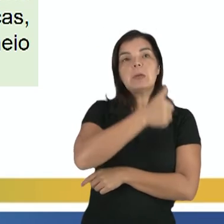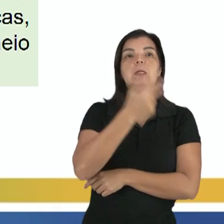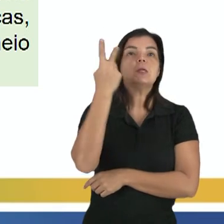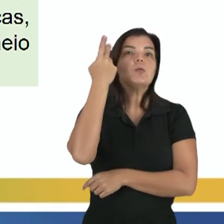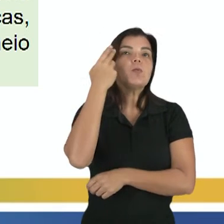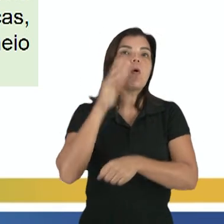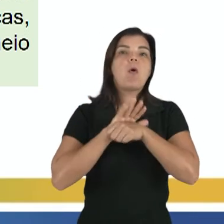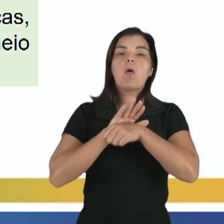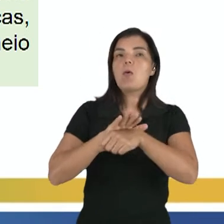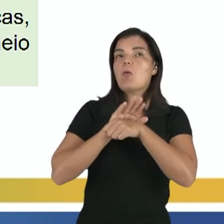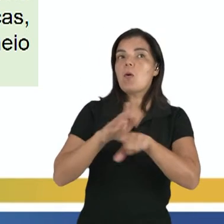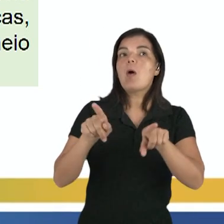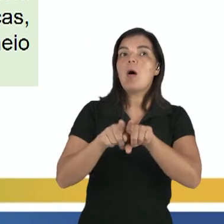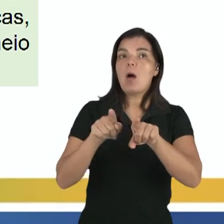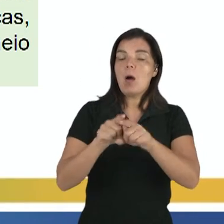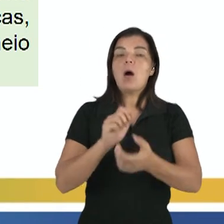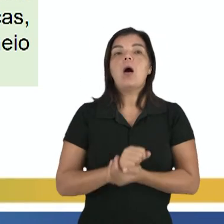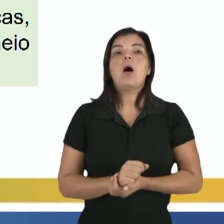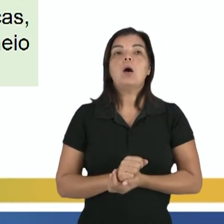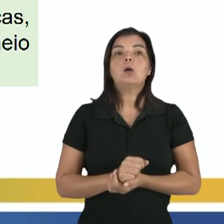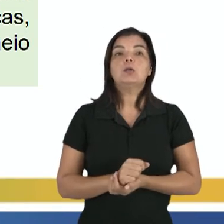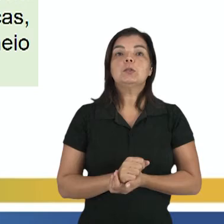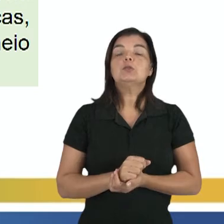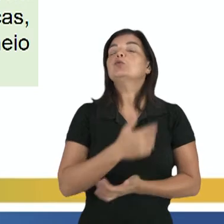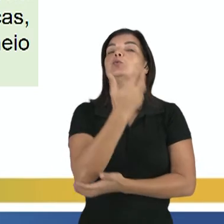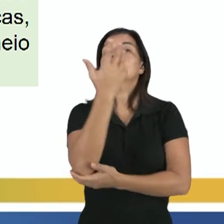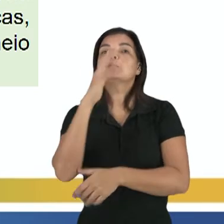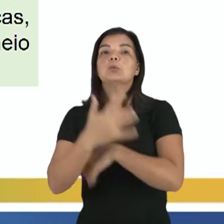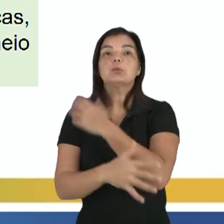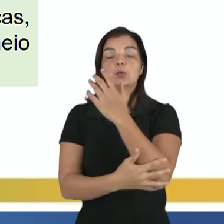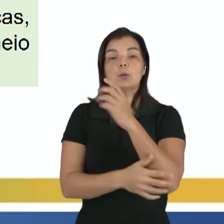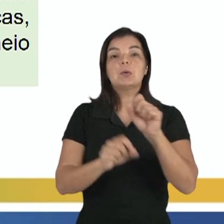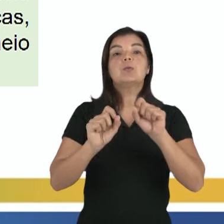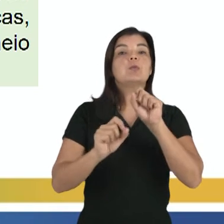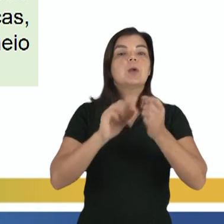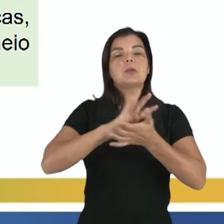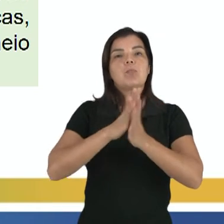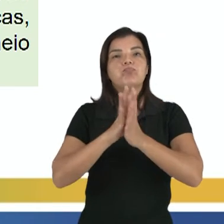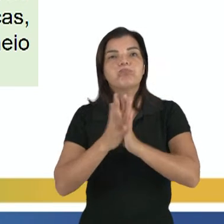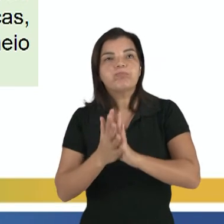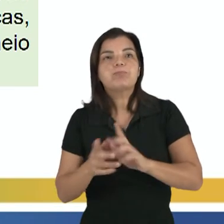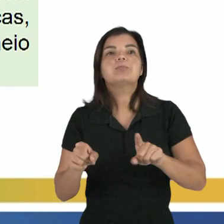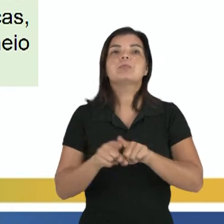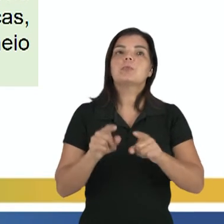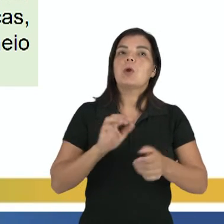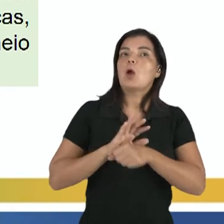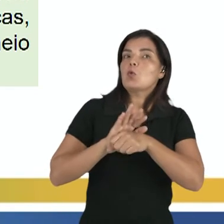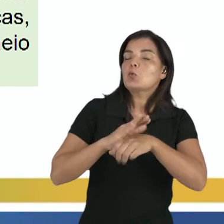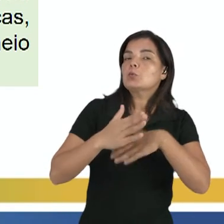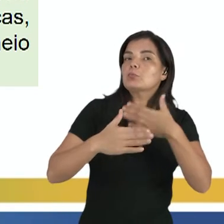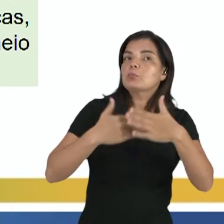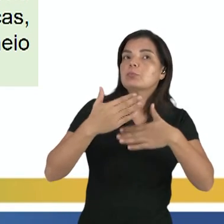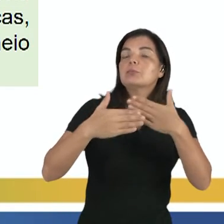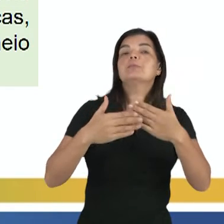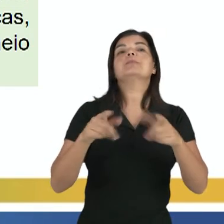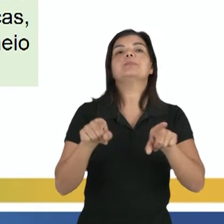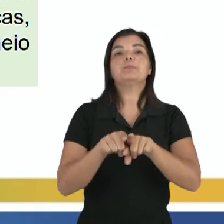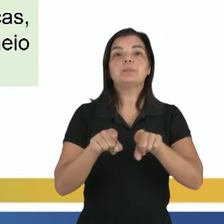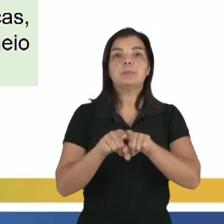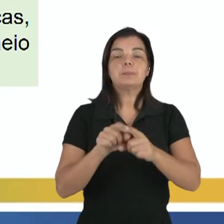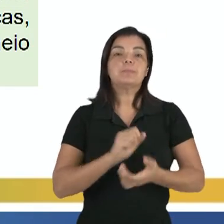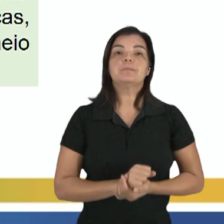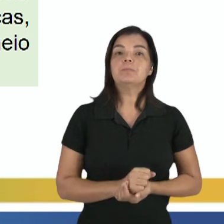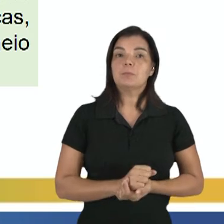naturais, ajudam a recuperar esses ecossistemas que estão degradados, promovem o desenvolvimento sustentável,